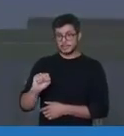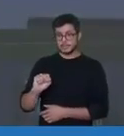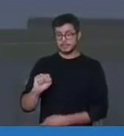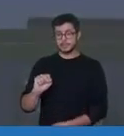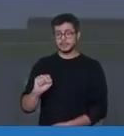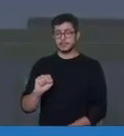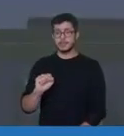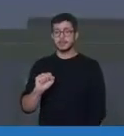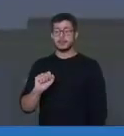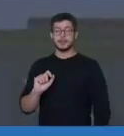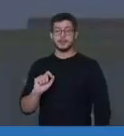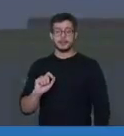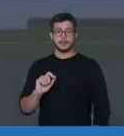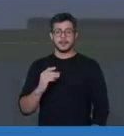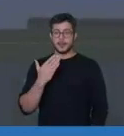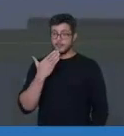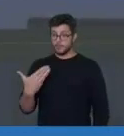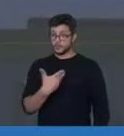mais no plenário agora.